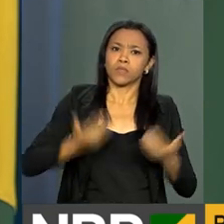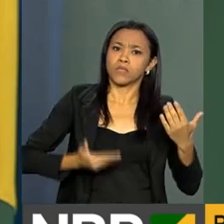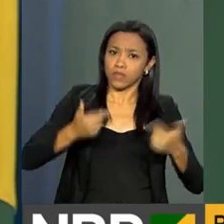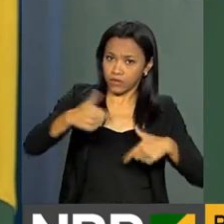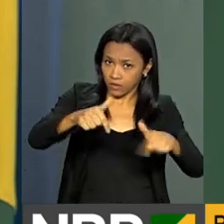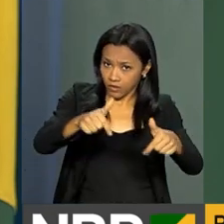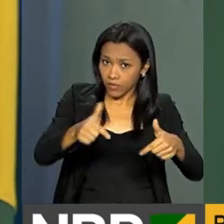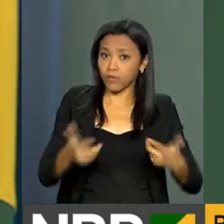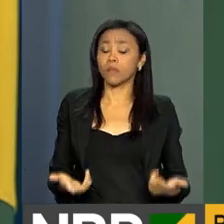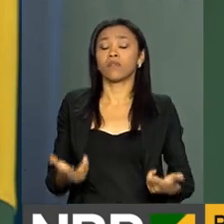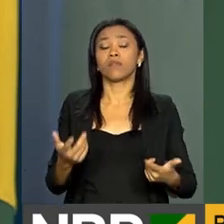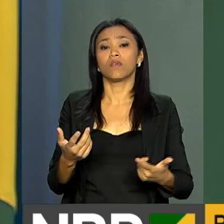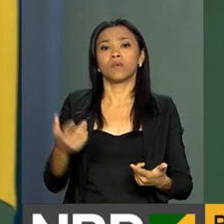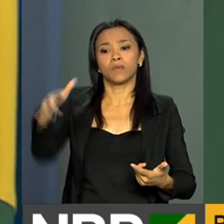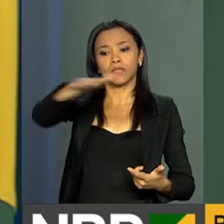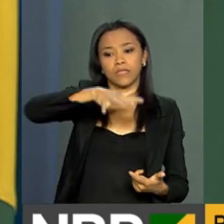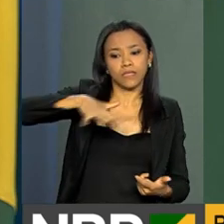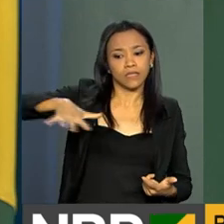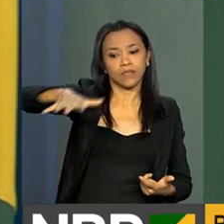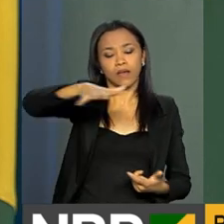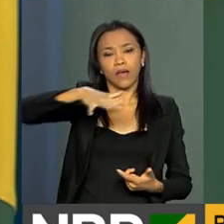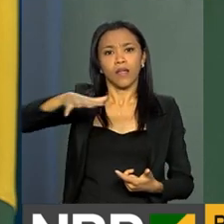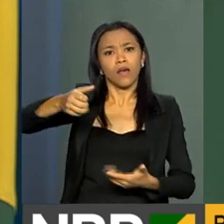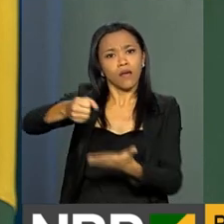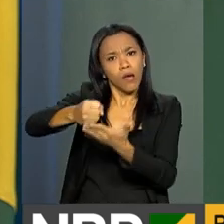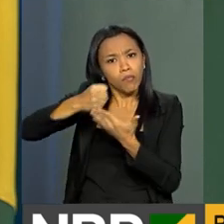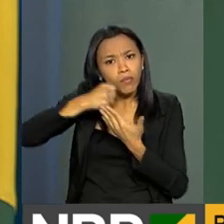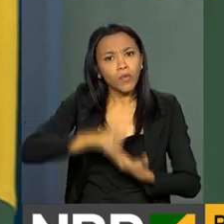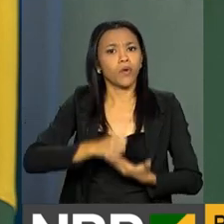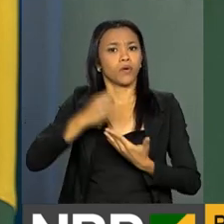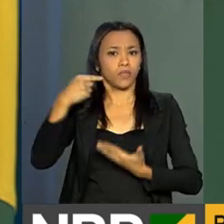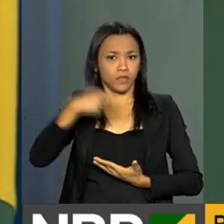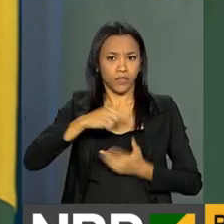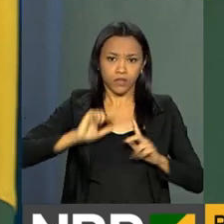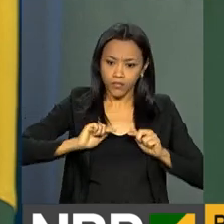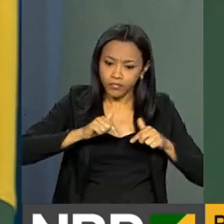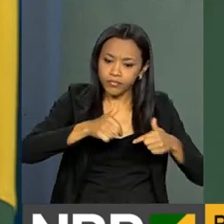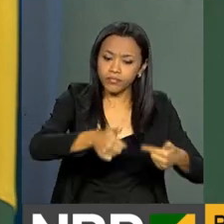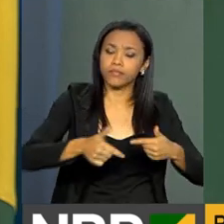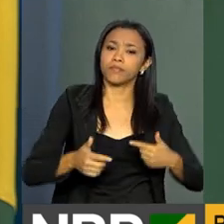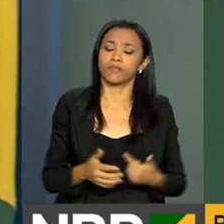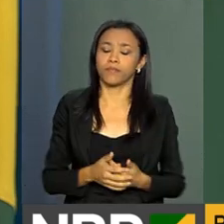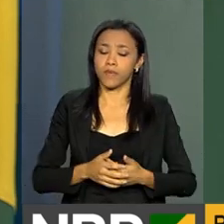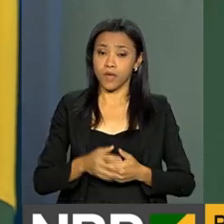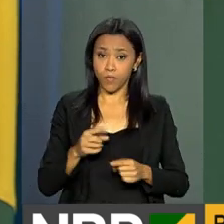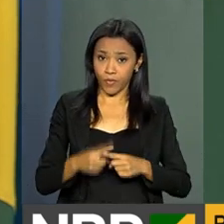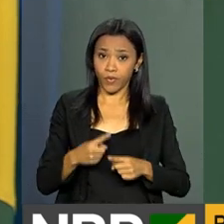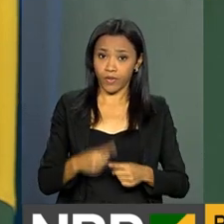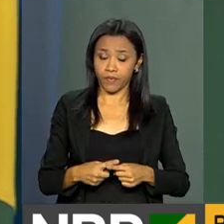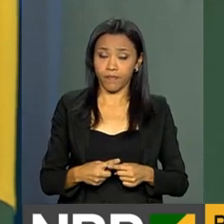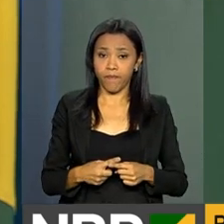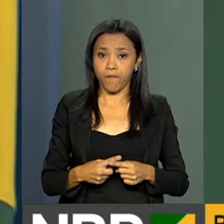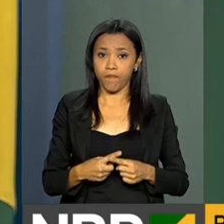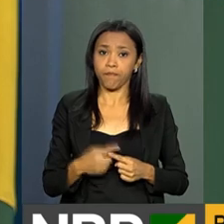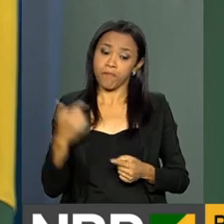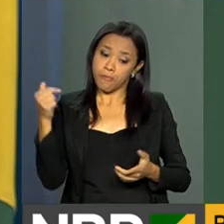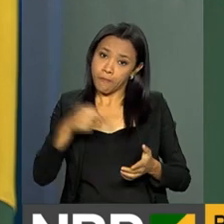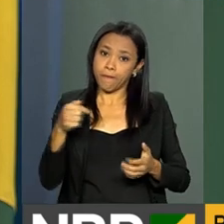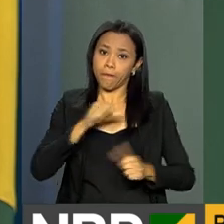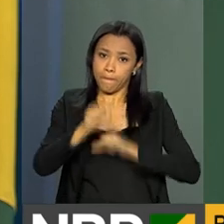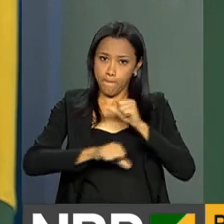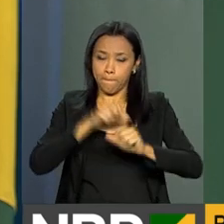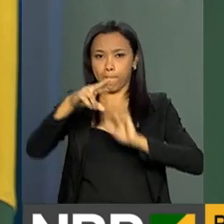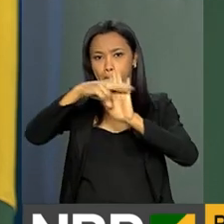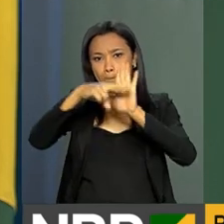não é? Os setores produtivos do país, nos apoiem nessa tarefa, porque evidentemente que esta reforma da